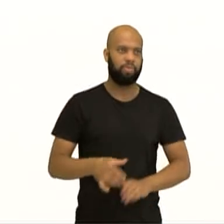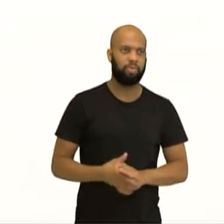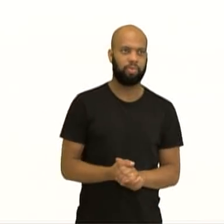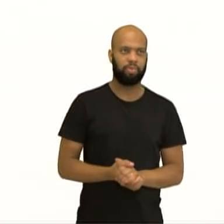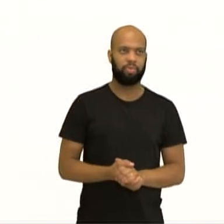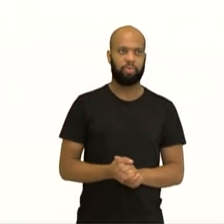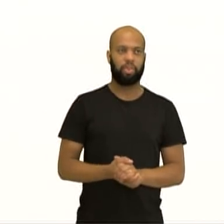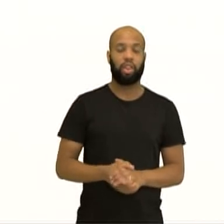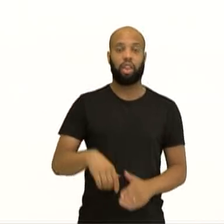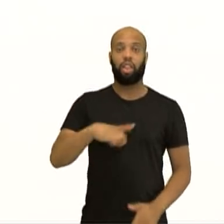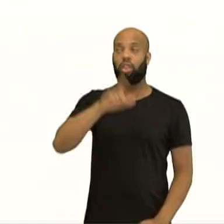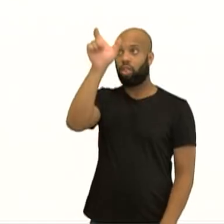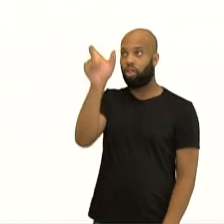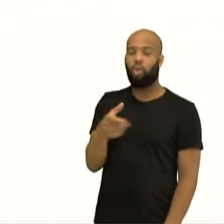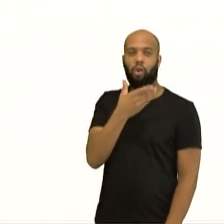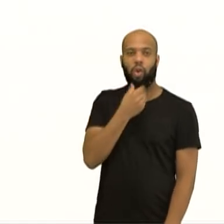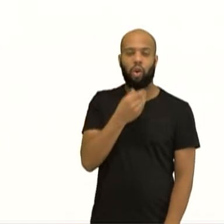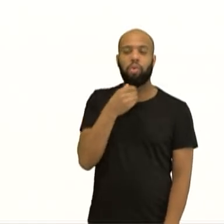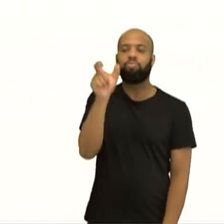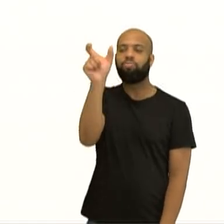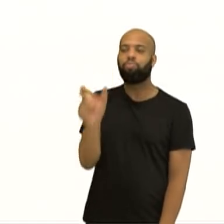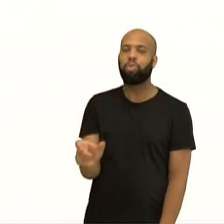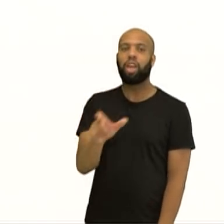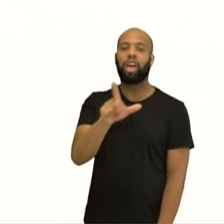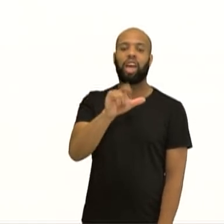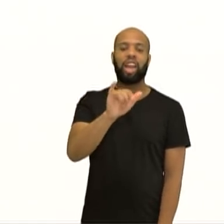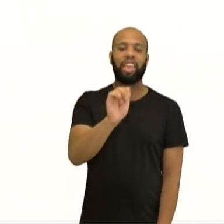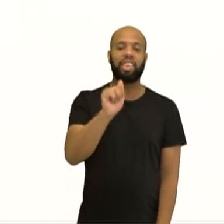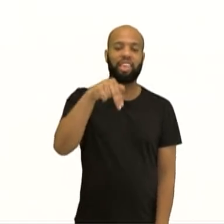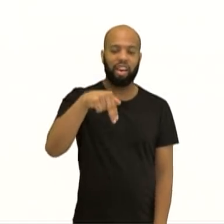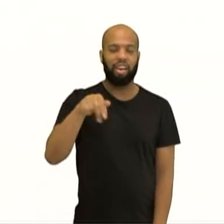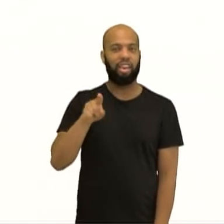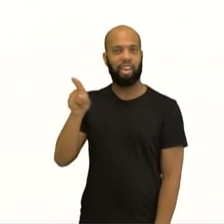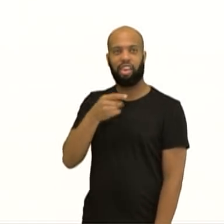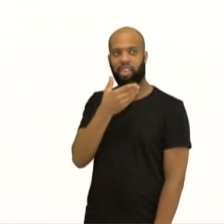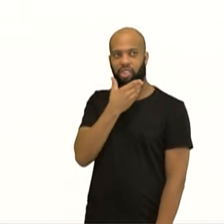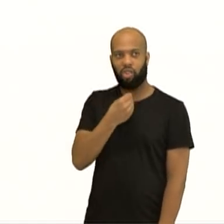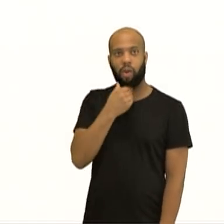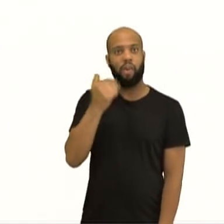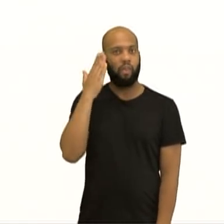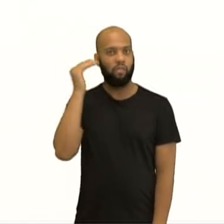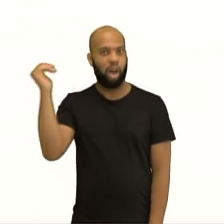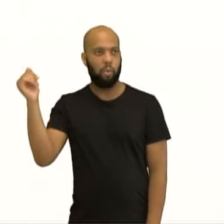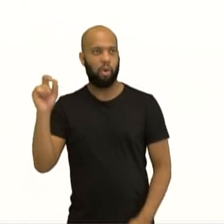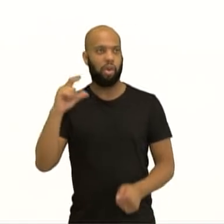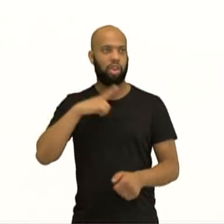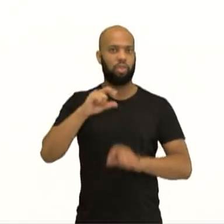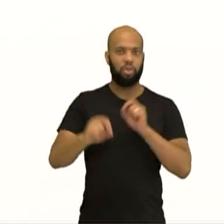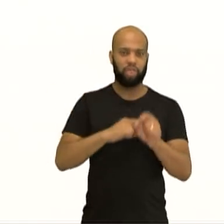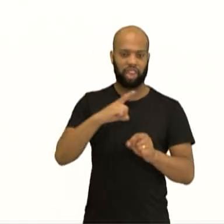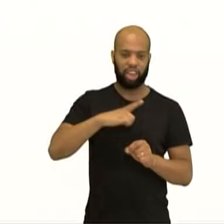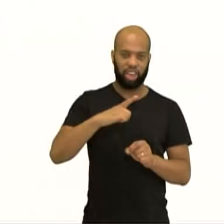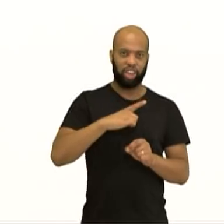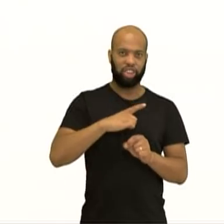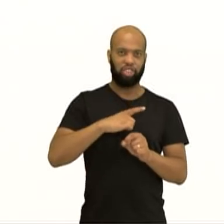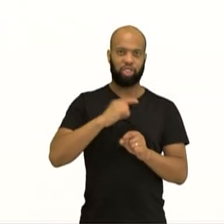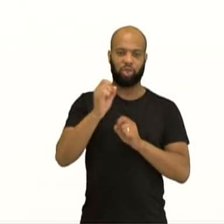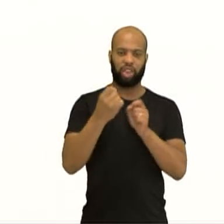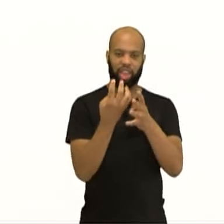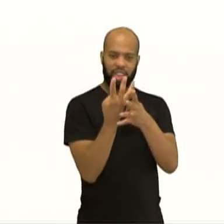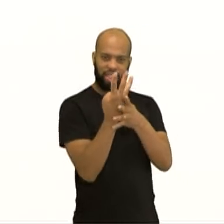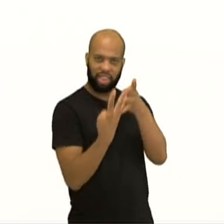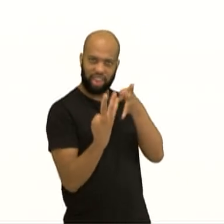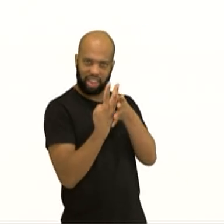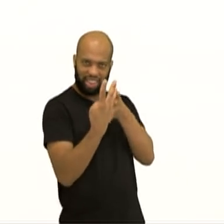Liam Pontes de Carvalho, esse cara genial, né? Ele jogava tênis, né, na areia da